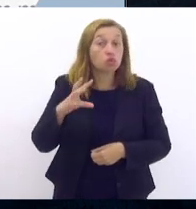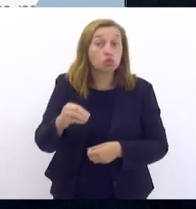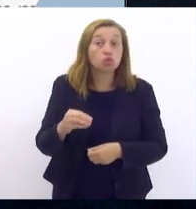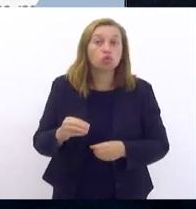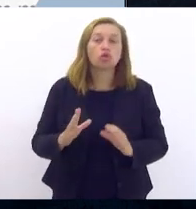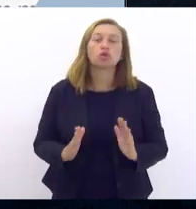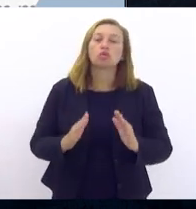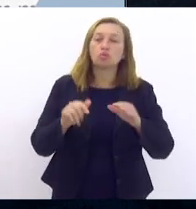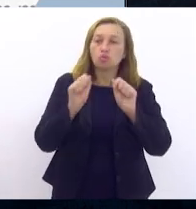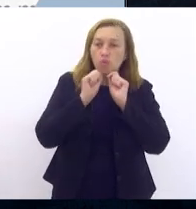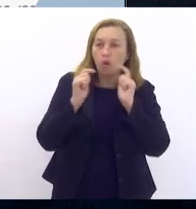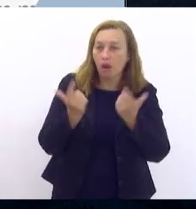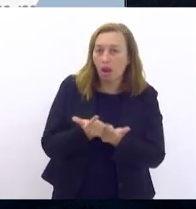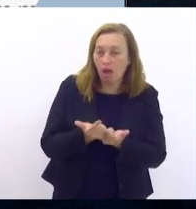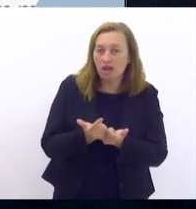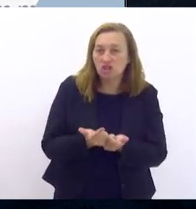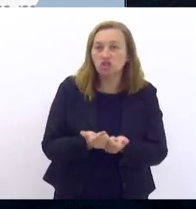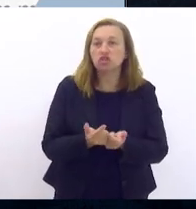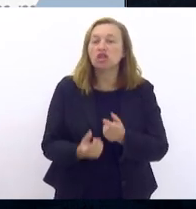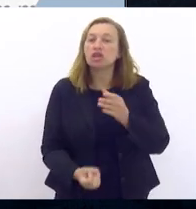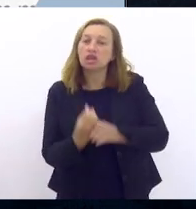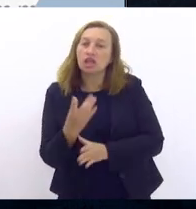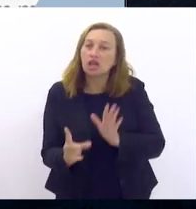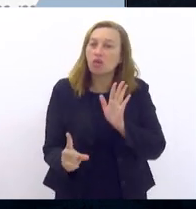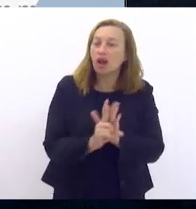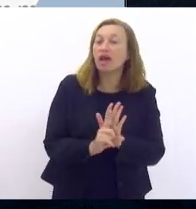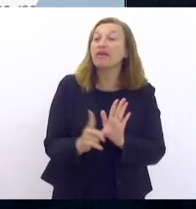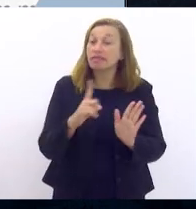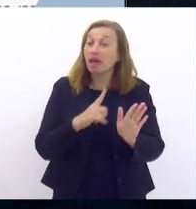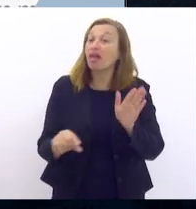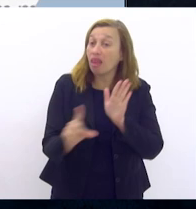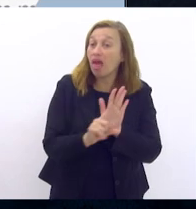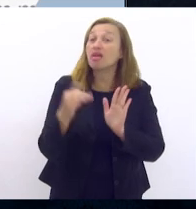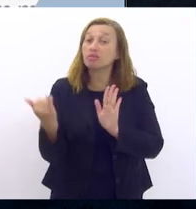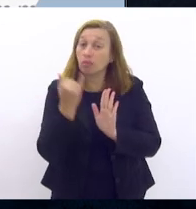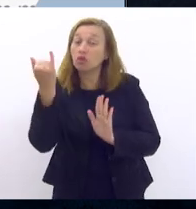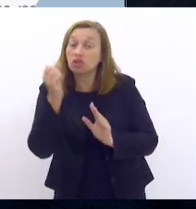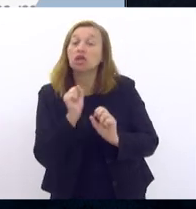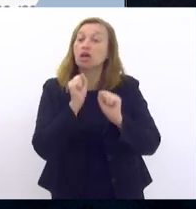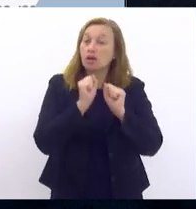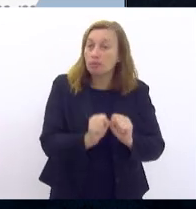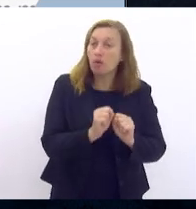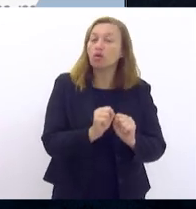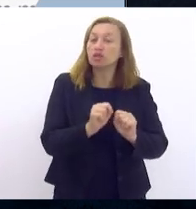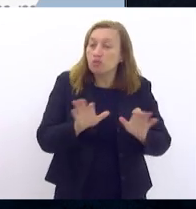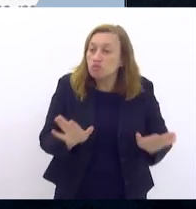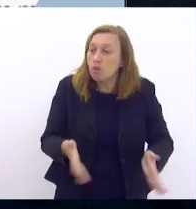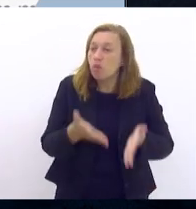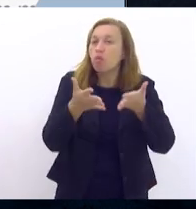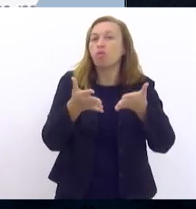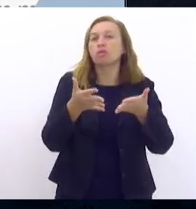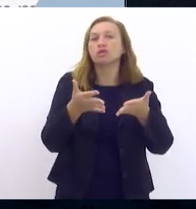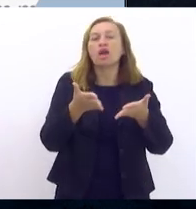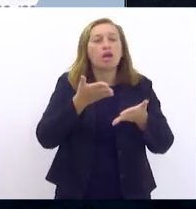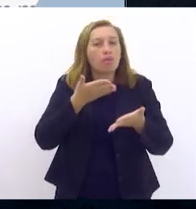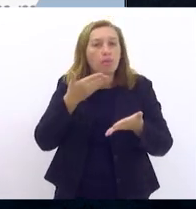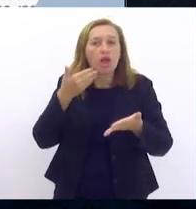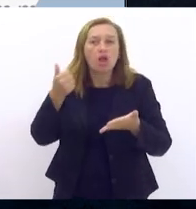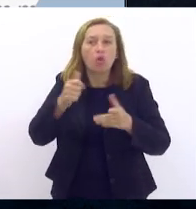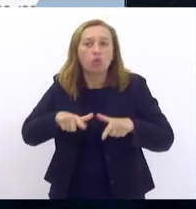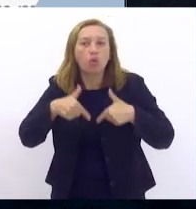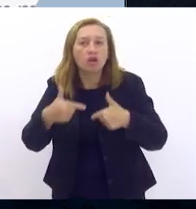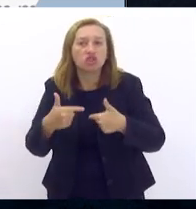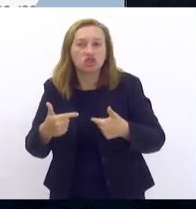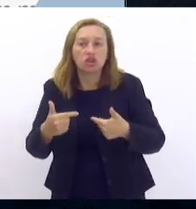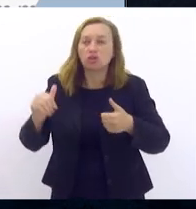numa casa como essa né que faz as leis que tem leis importante e que pode alavancar né muitas ações